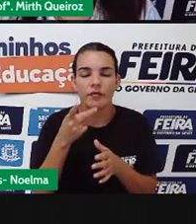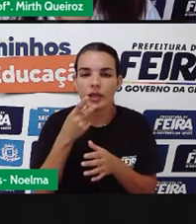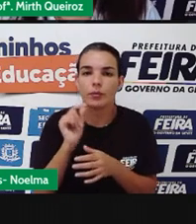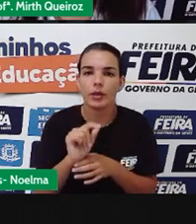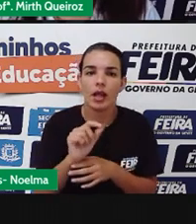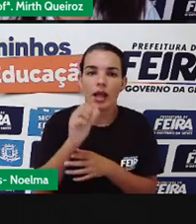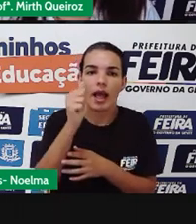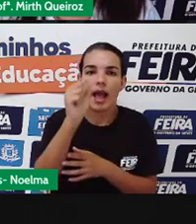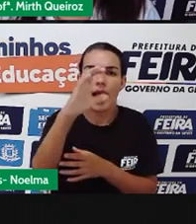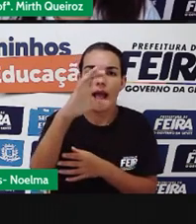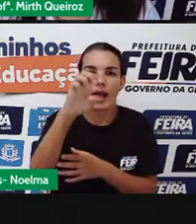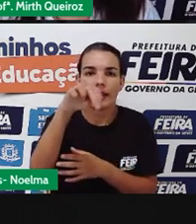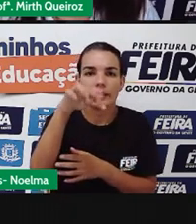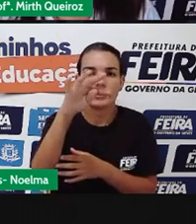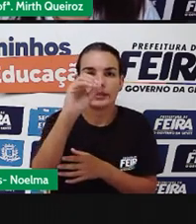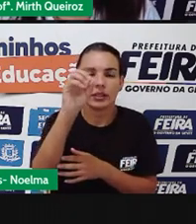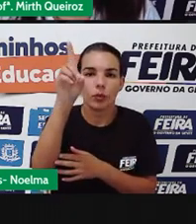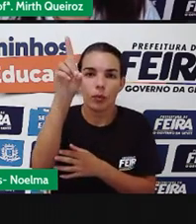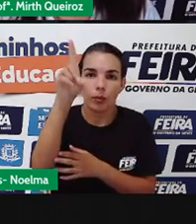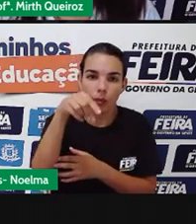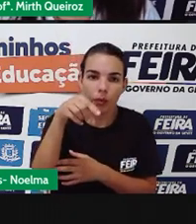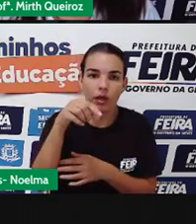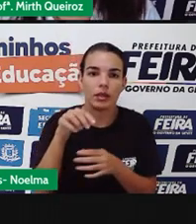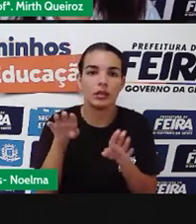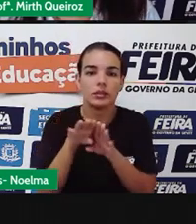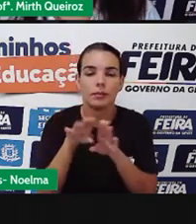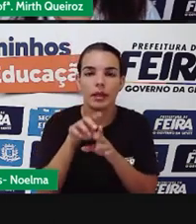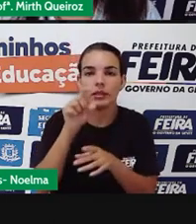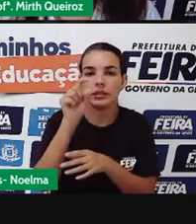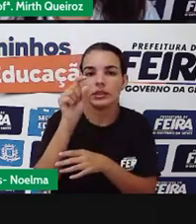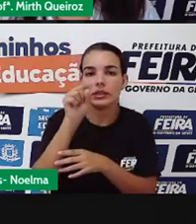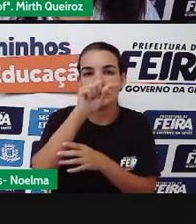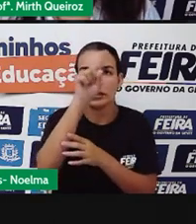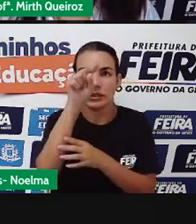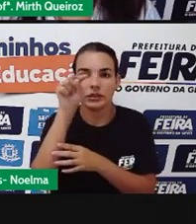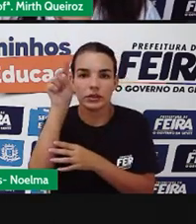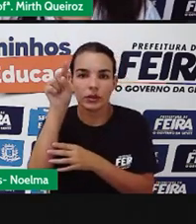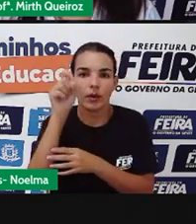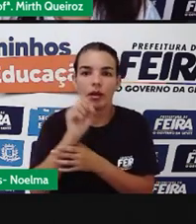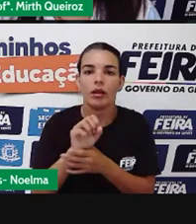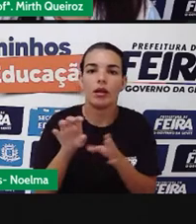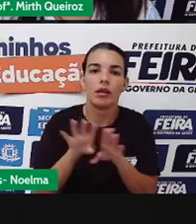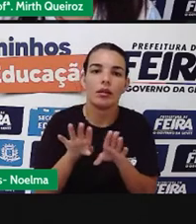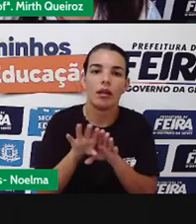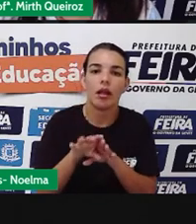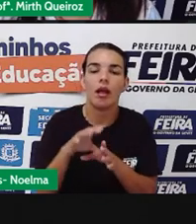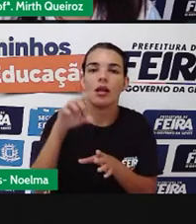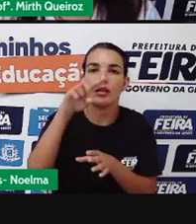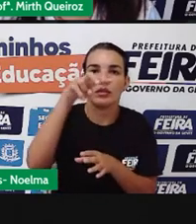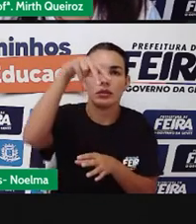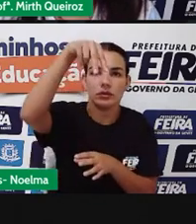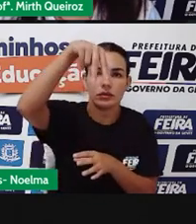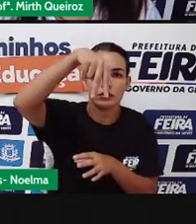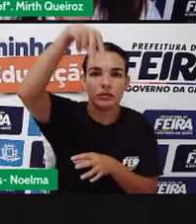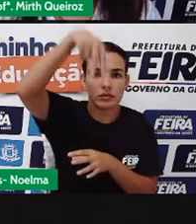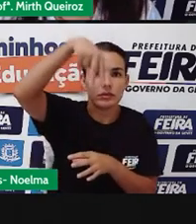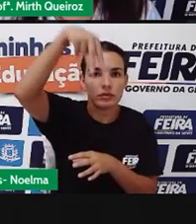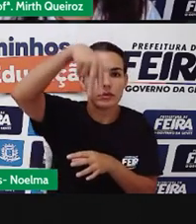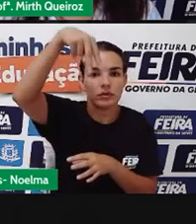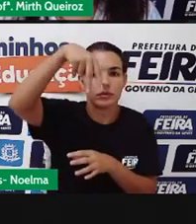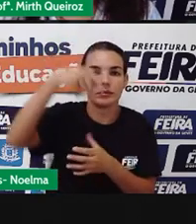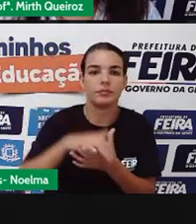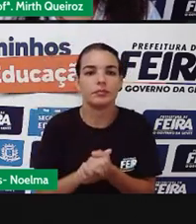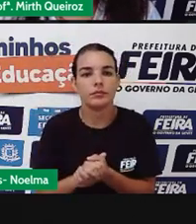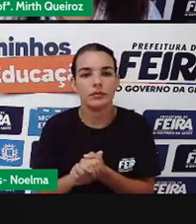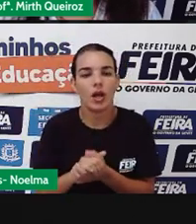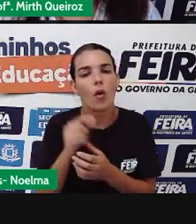acento agudo, o acento circunflexo, e o tio, a partir aí do estudo sobre as sílabas tônicas.